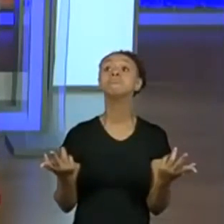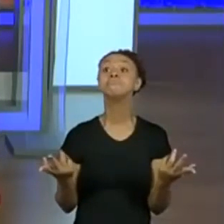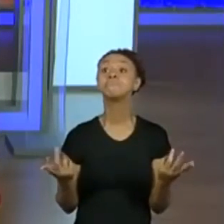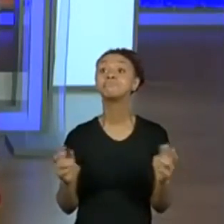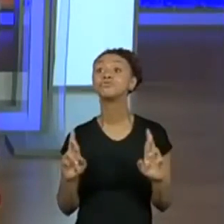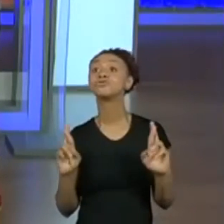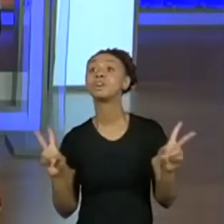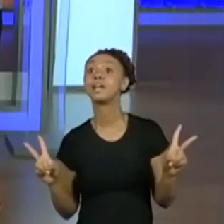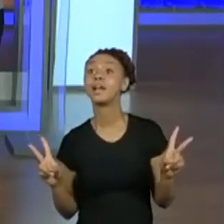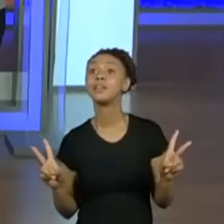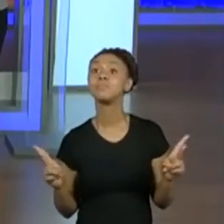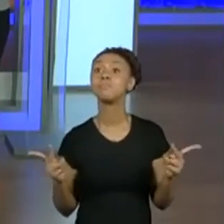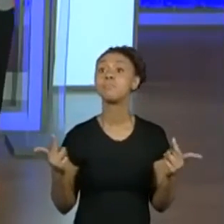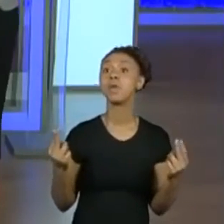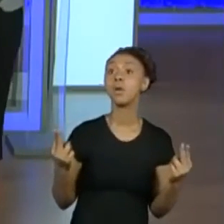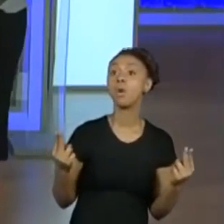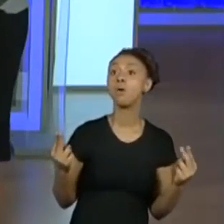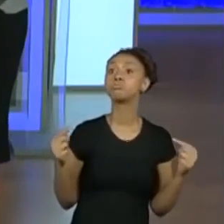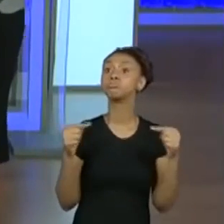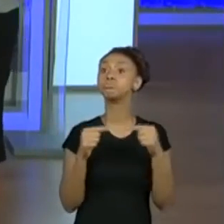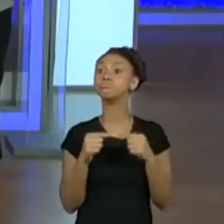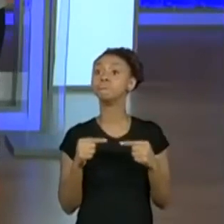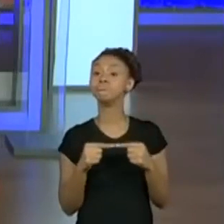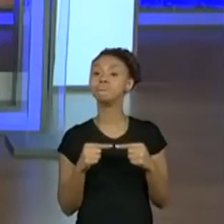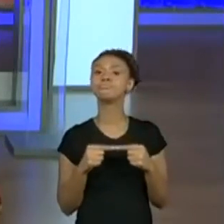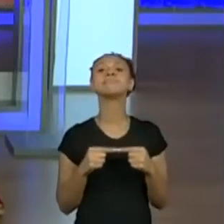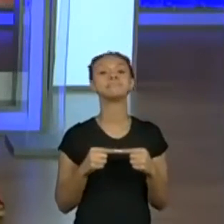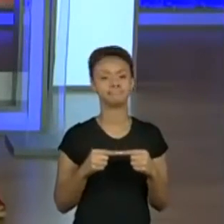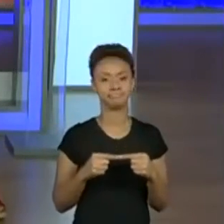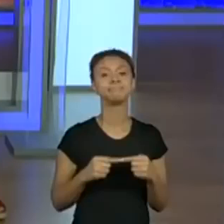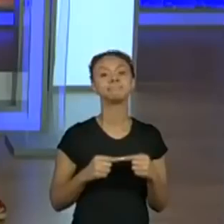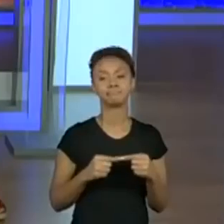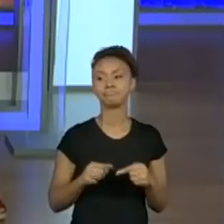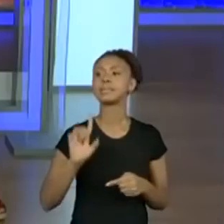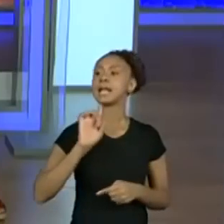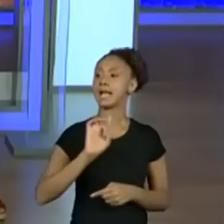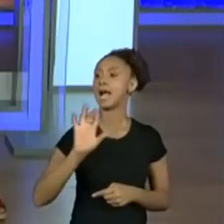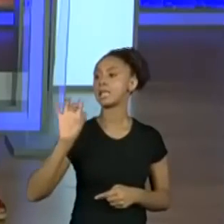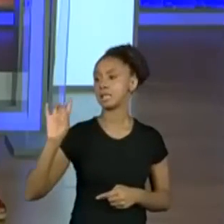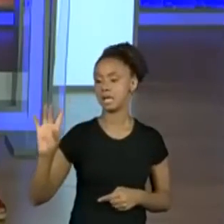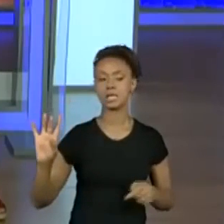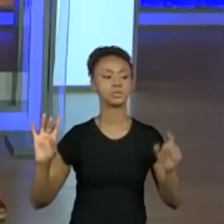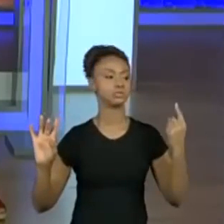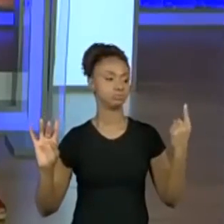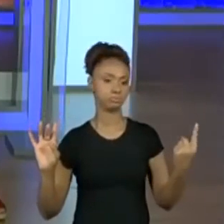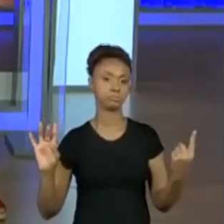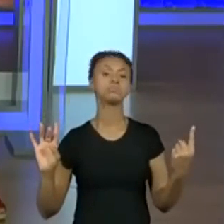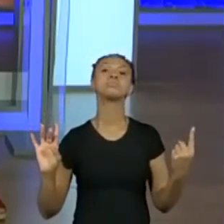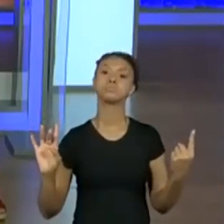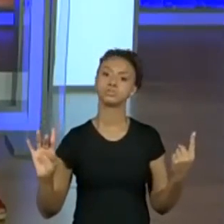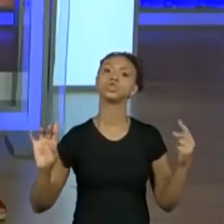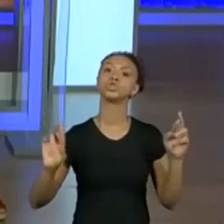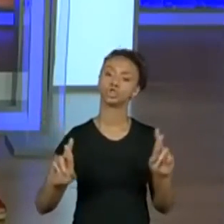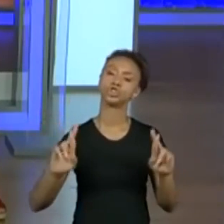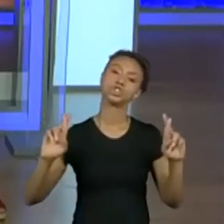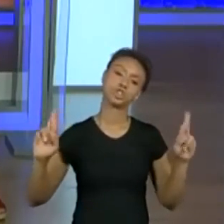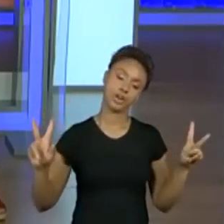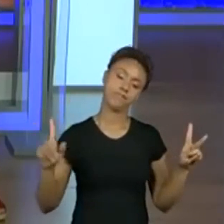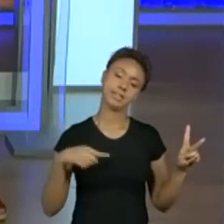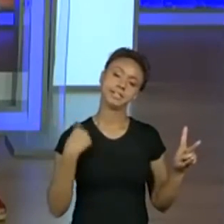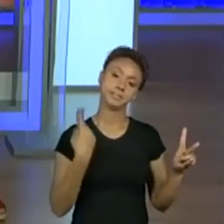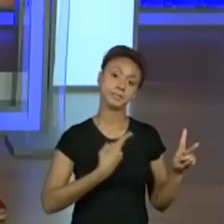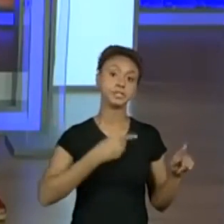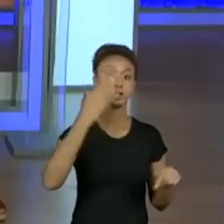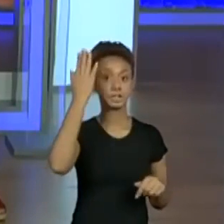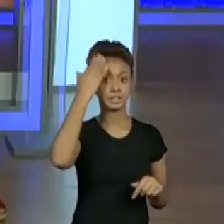é equivalente. Na verdade, nós sabemos que são diferentes pelo fato de serem duas moedas, uma moeda. Por